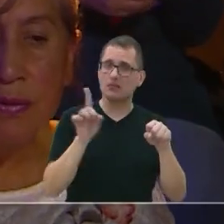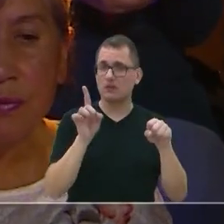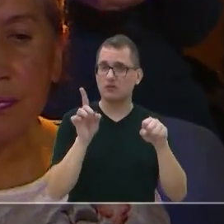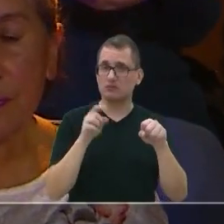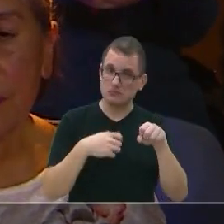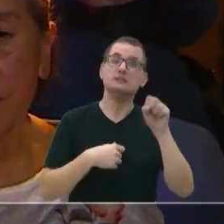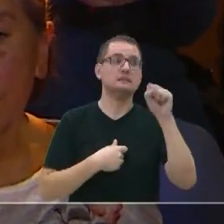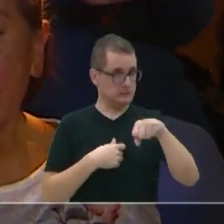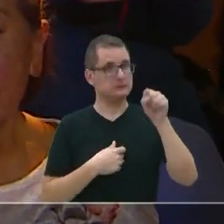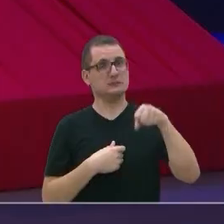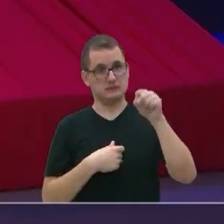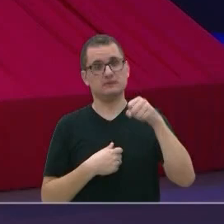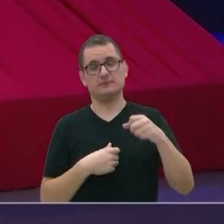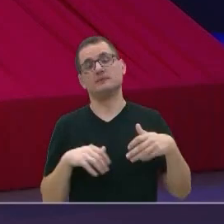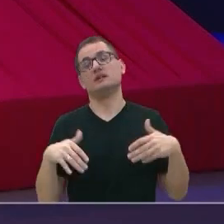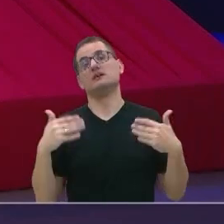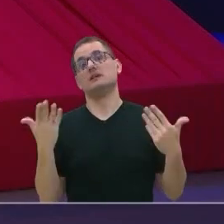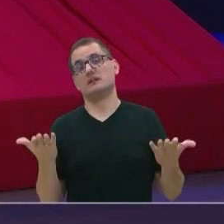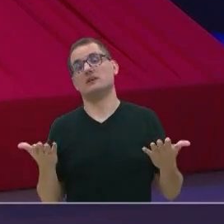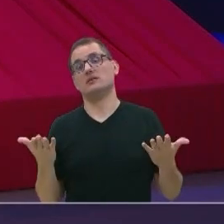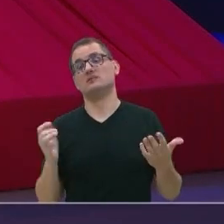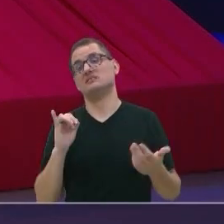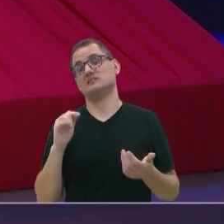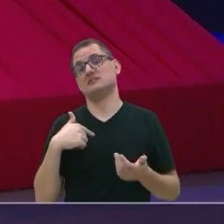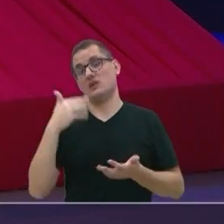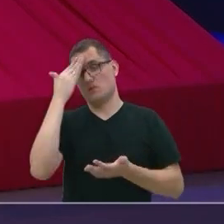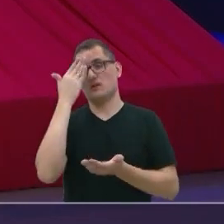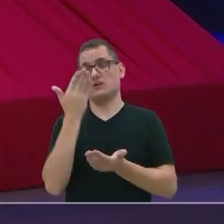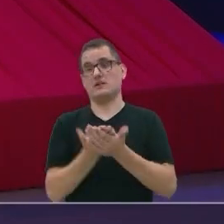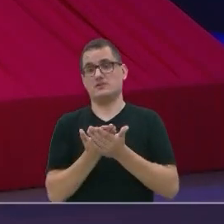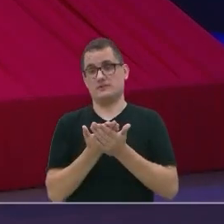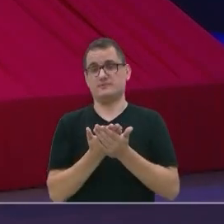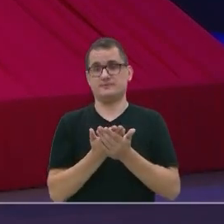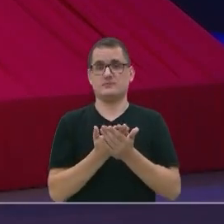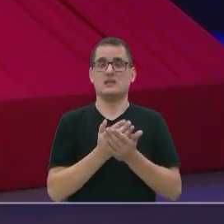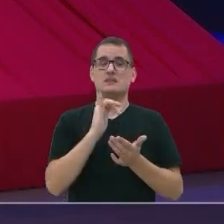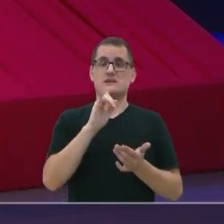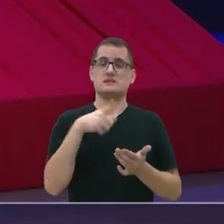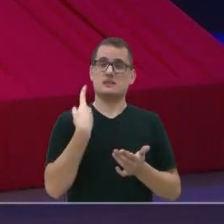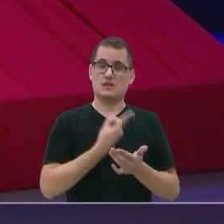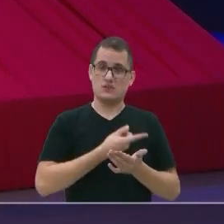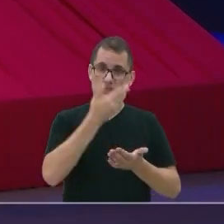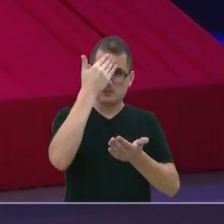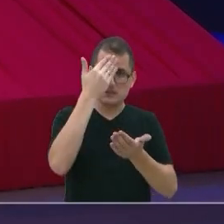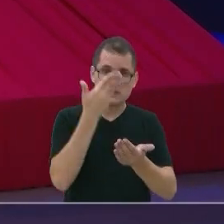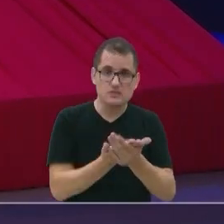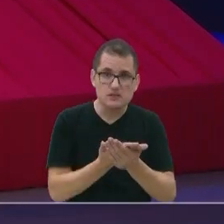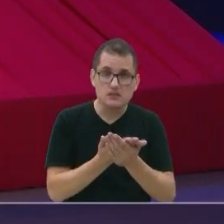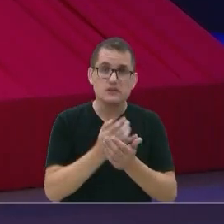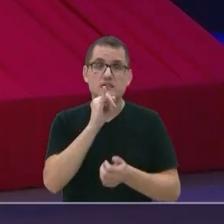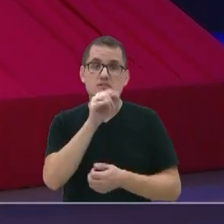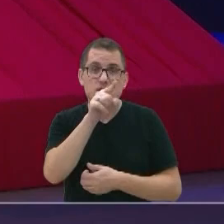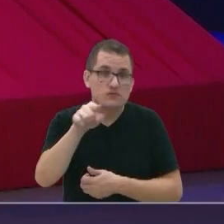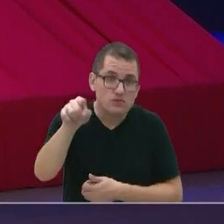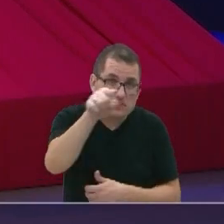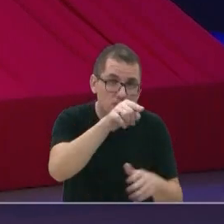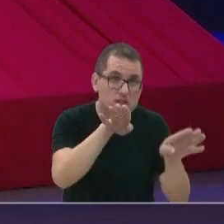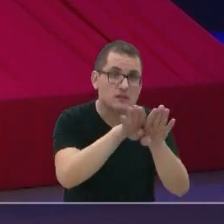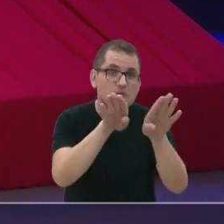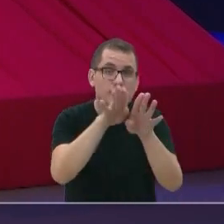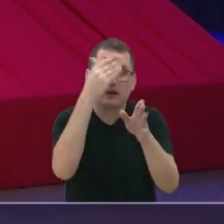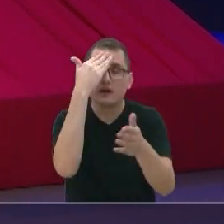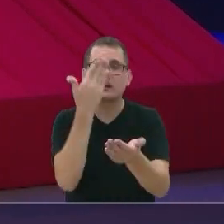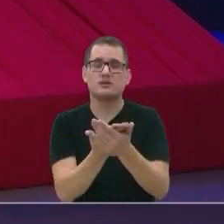Ora, então se eu acredito, se nós acreditamos, se você acredita,